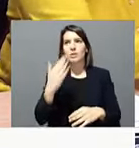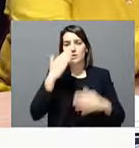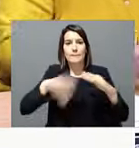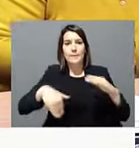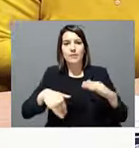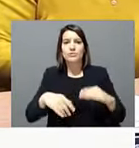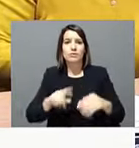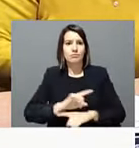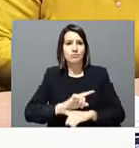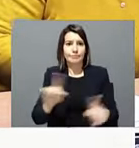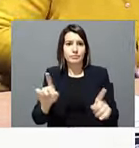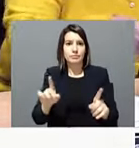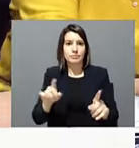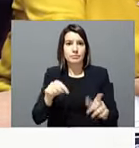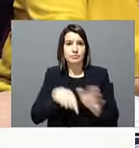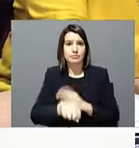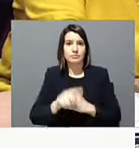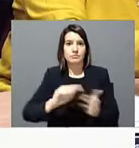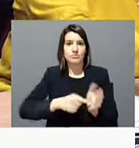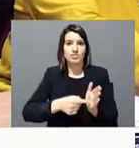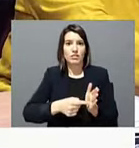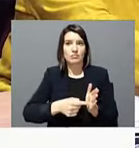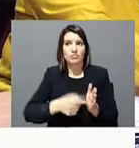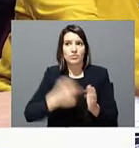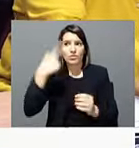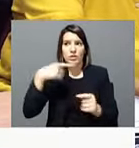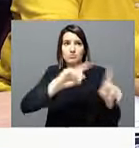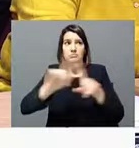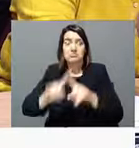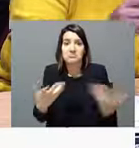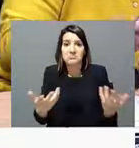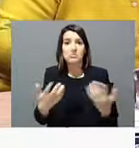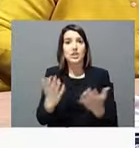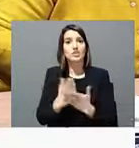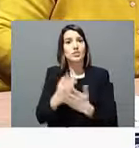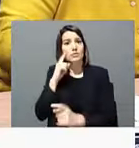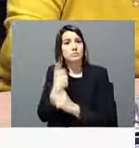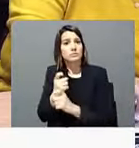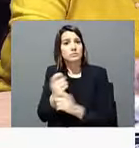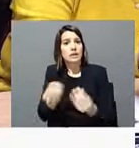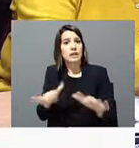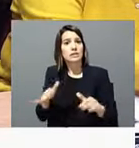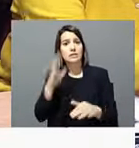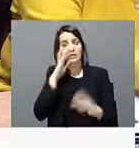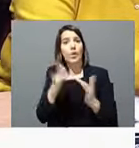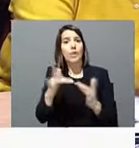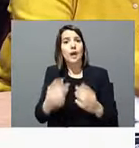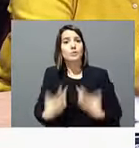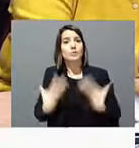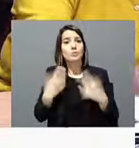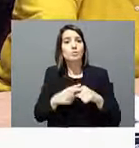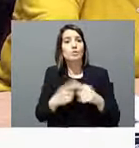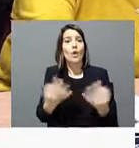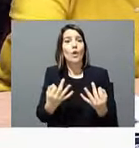é diferente em alguns postos, que está a ser exigida nas escolas para crianças que tiveram contactos com casos positivos. E, portanto,